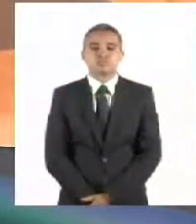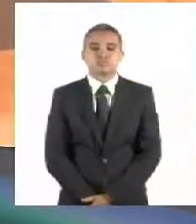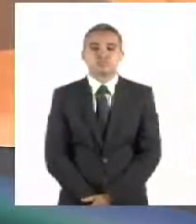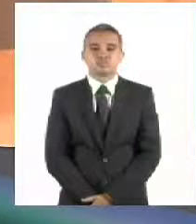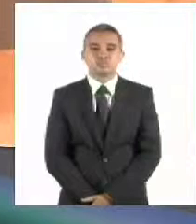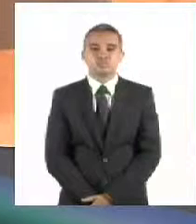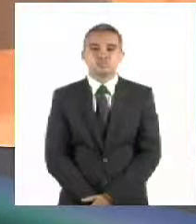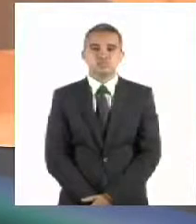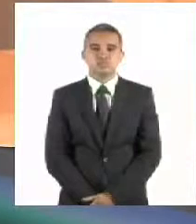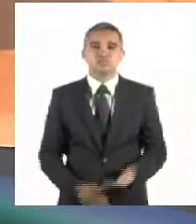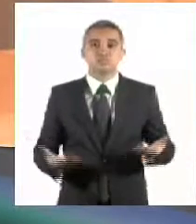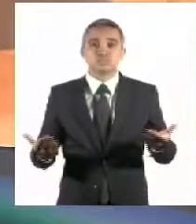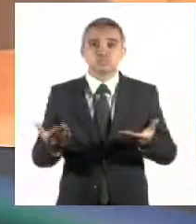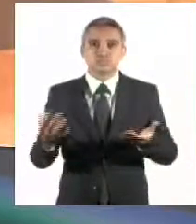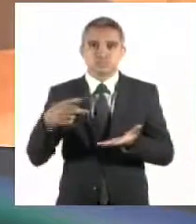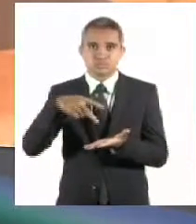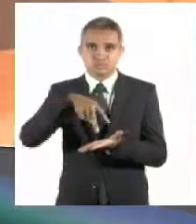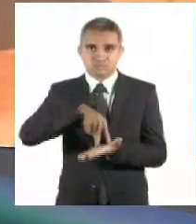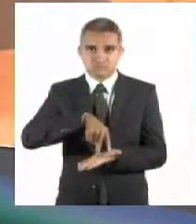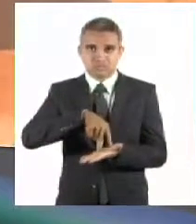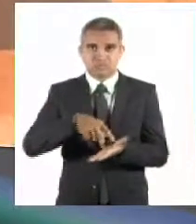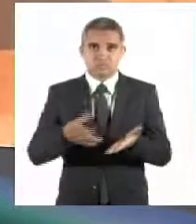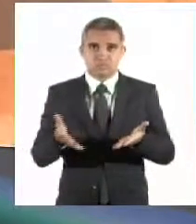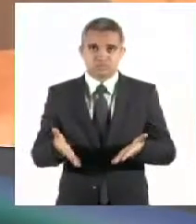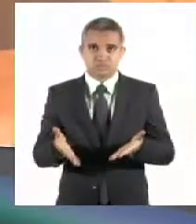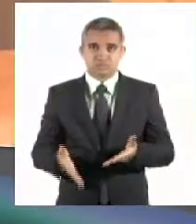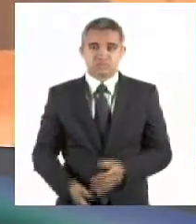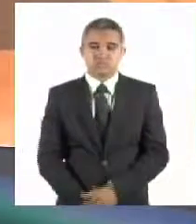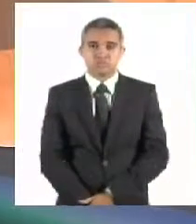Subo esta tribuna